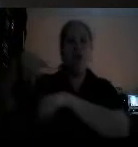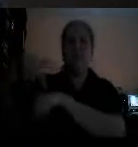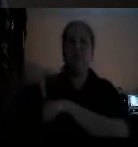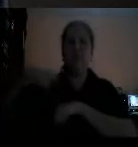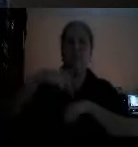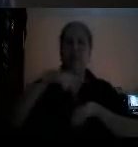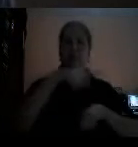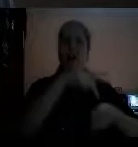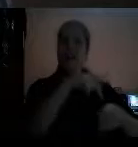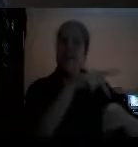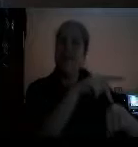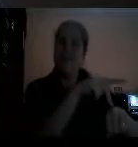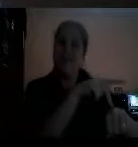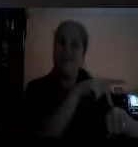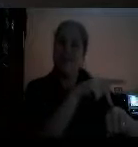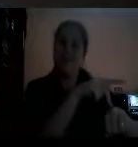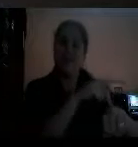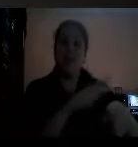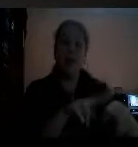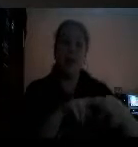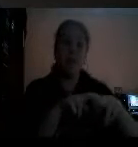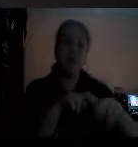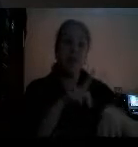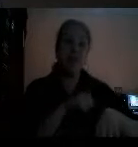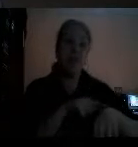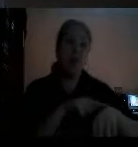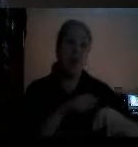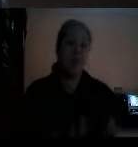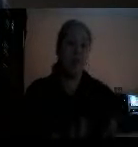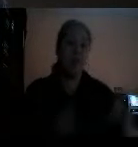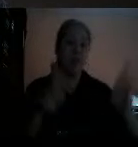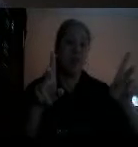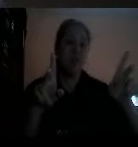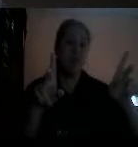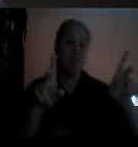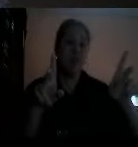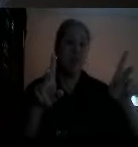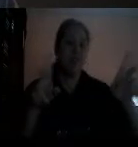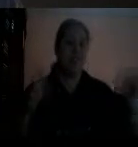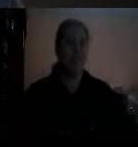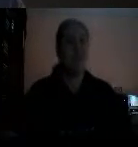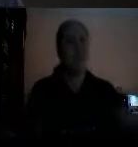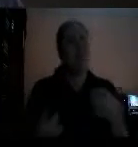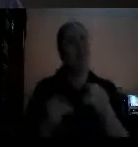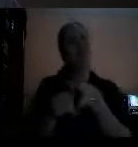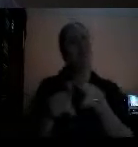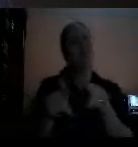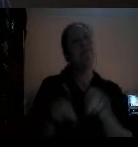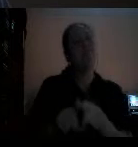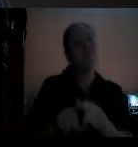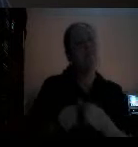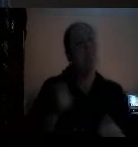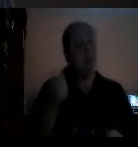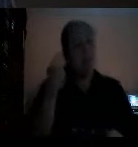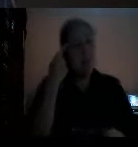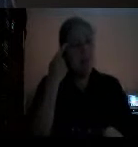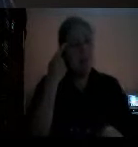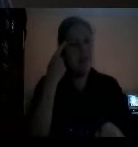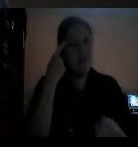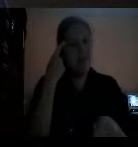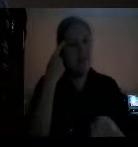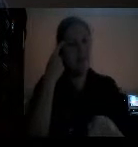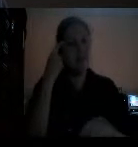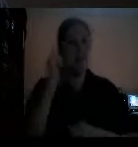Quando a gente olha para o nosso cenário geopolítico atual, quem é a nação que se desponta como poder econômico, militar e